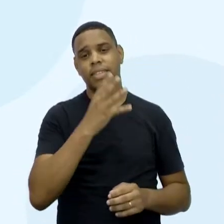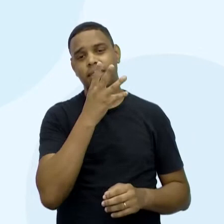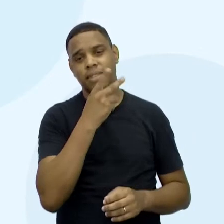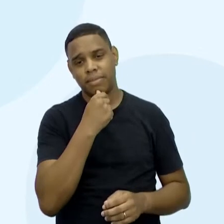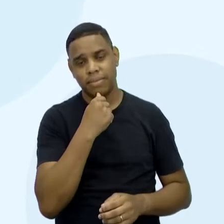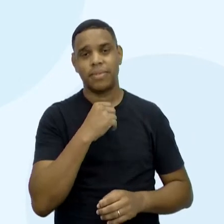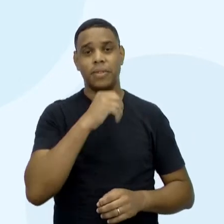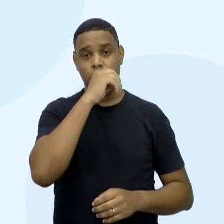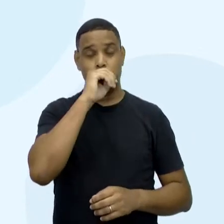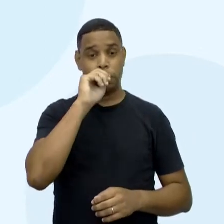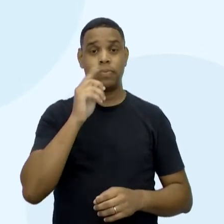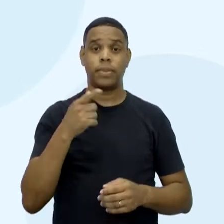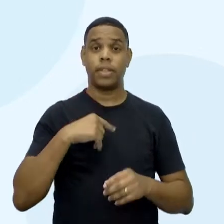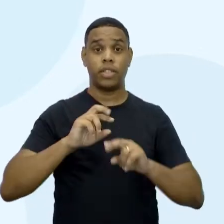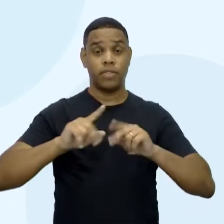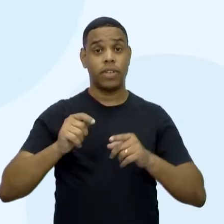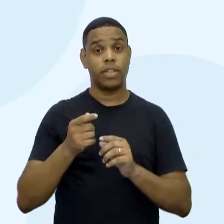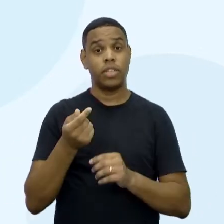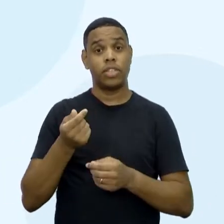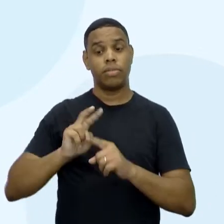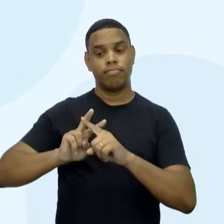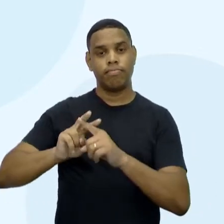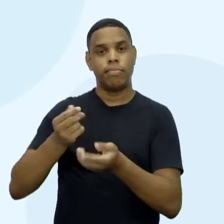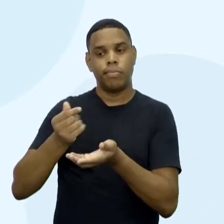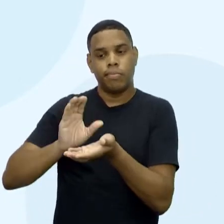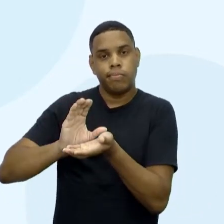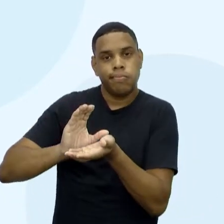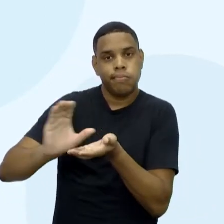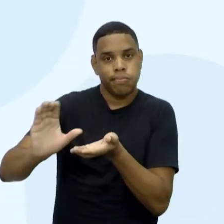preenchido, diferente do empréstimo, que a gente passa